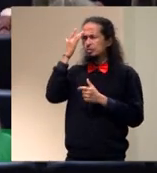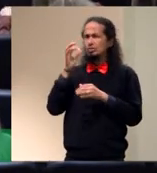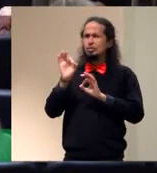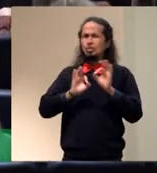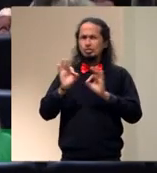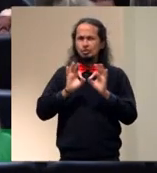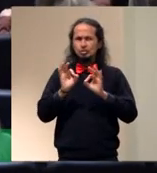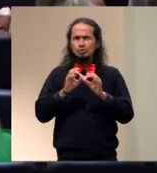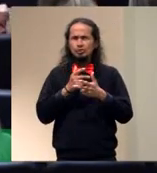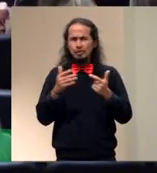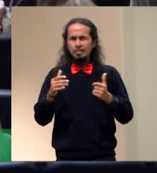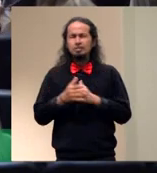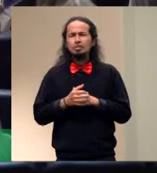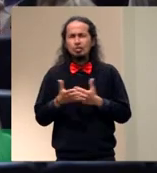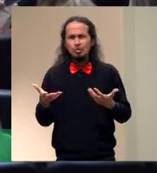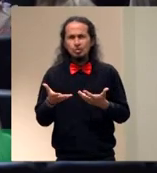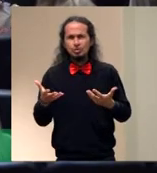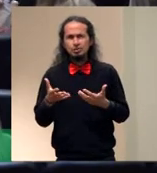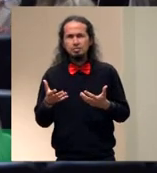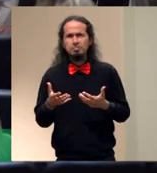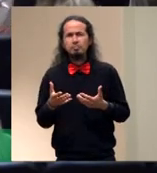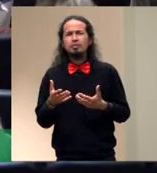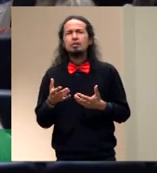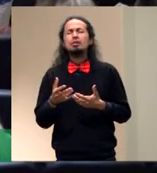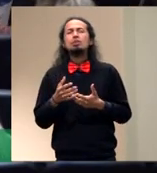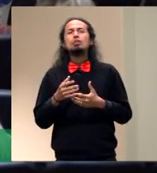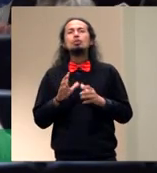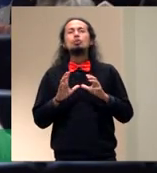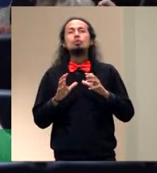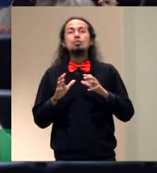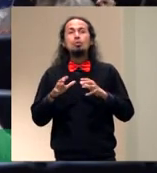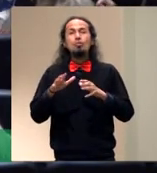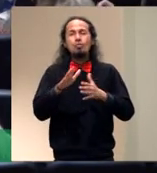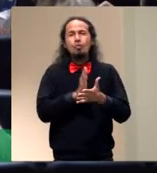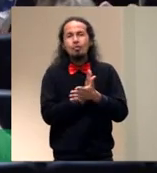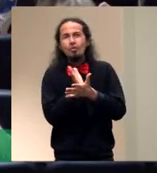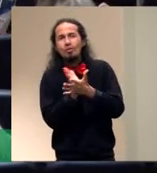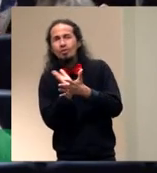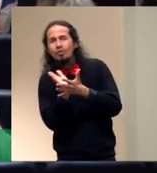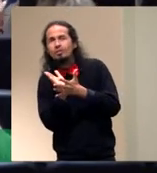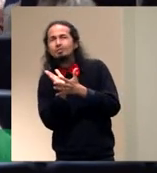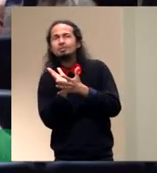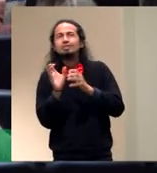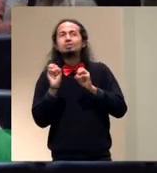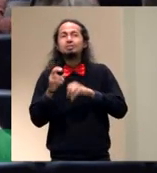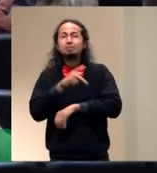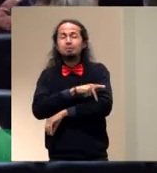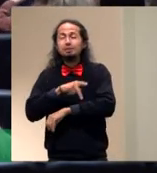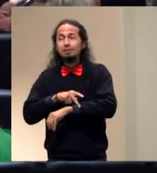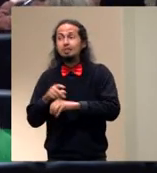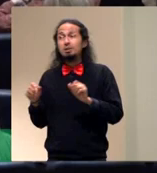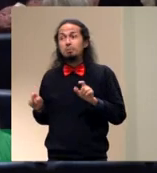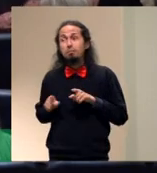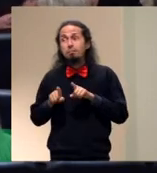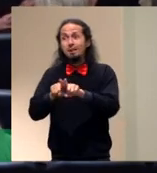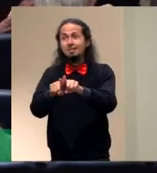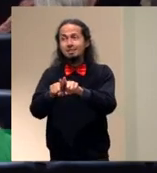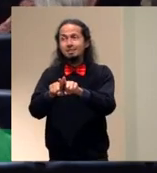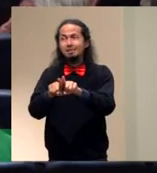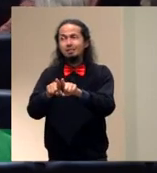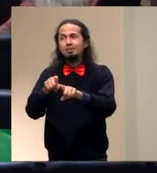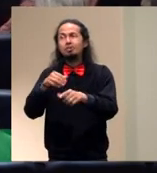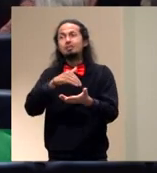chegar no texto Diretrizes Educacionais Pedagógicas, que foi escrito pela Heloísa, na parceria com a rede. Então, a